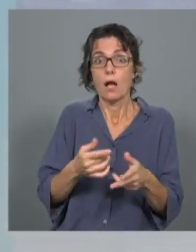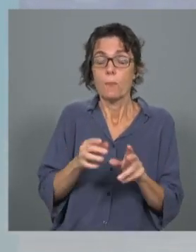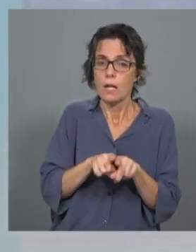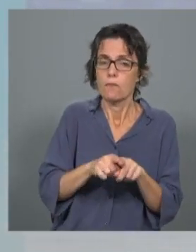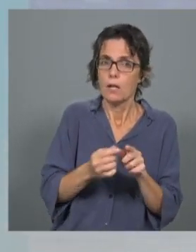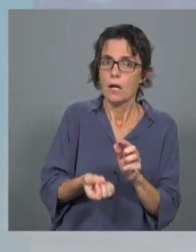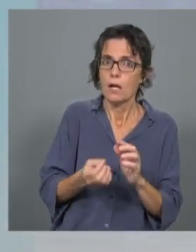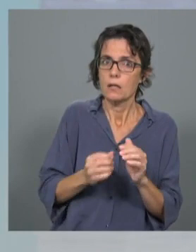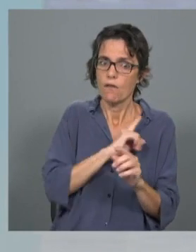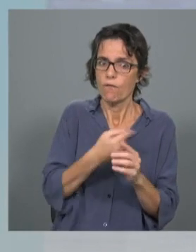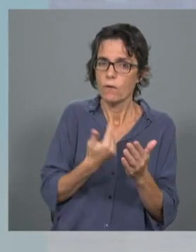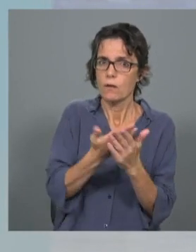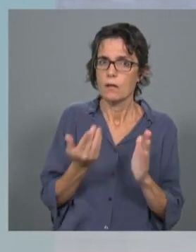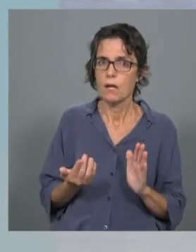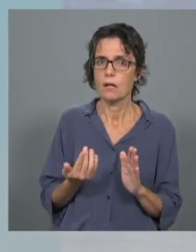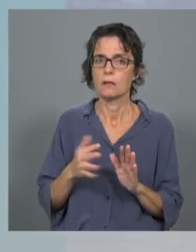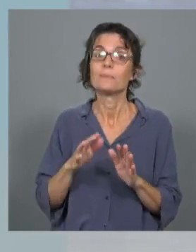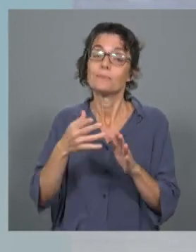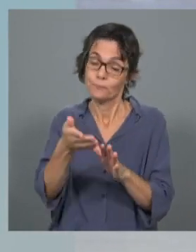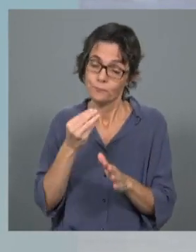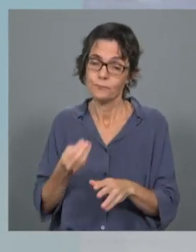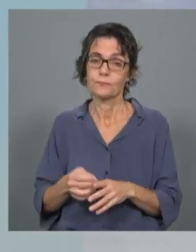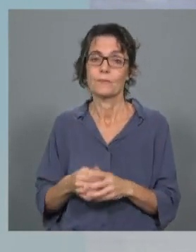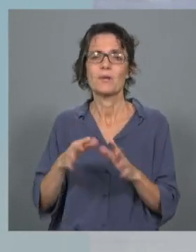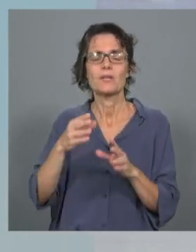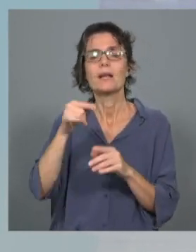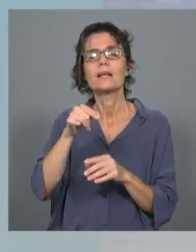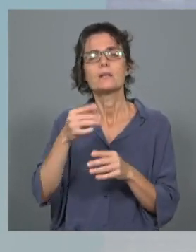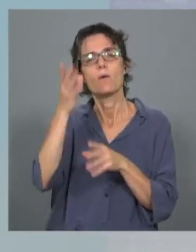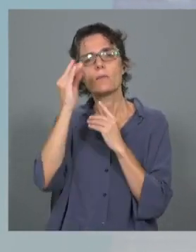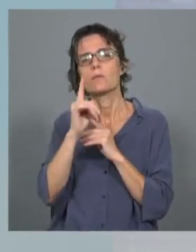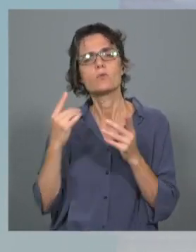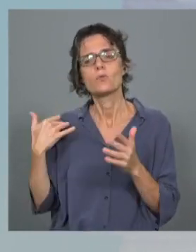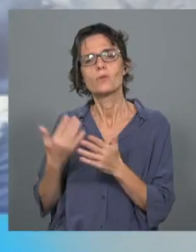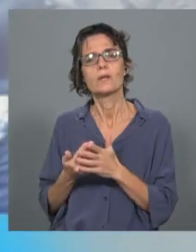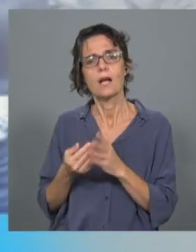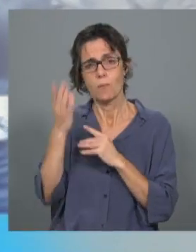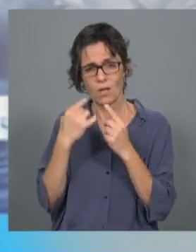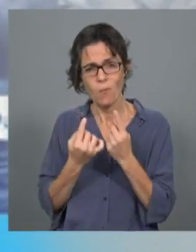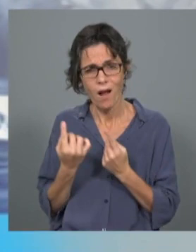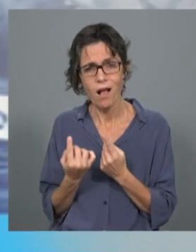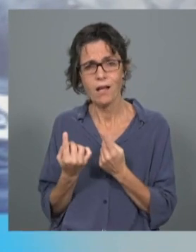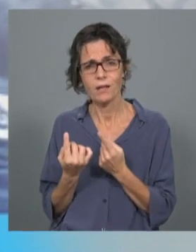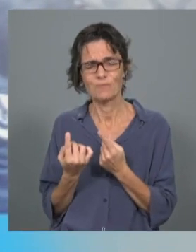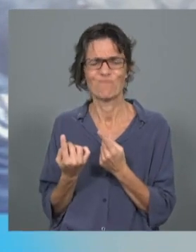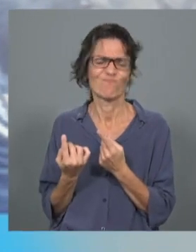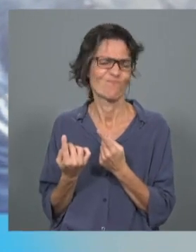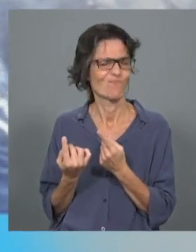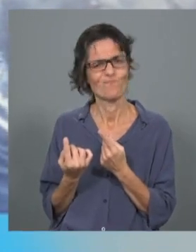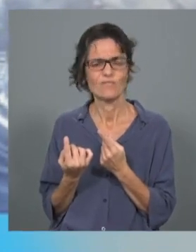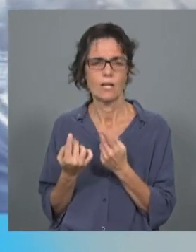que agora a questão é, o que é que nós aprendemos com tudo isto? Não sei se aprendemos. Claro que nós ainda estamos muito em cima do